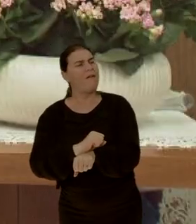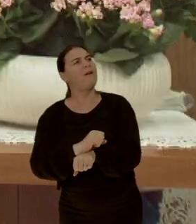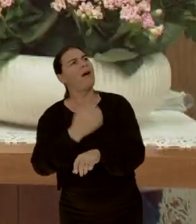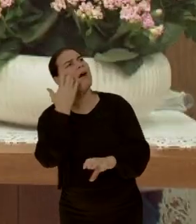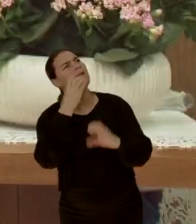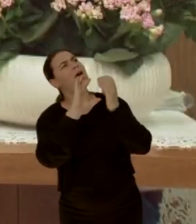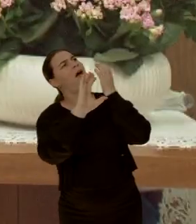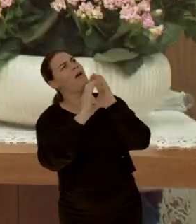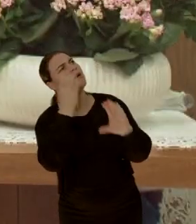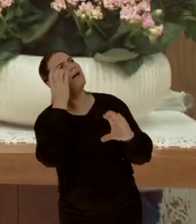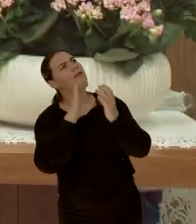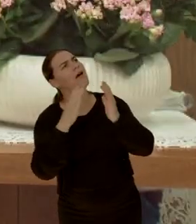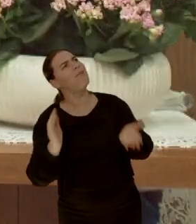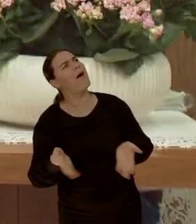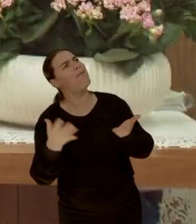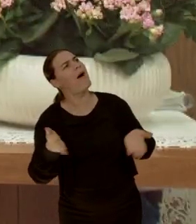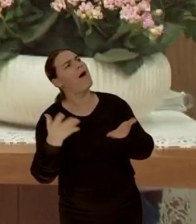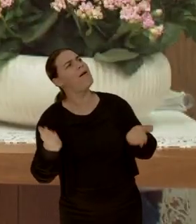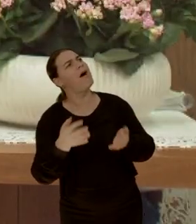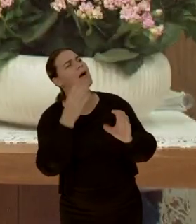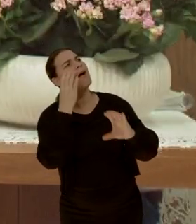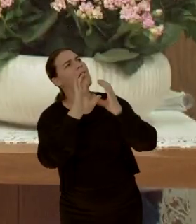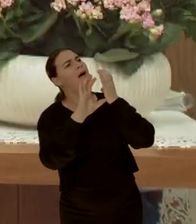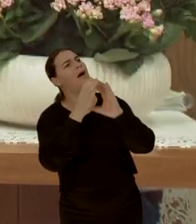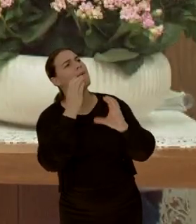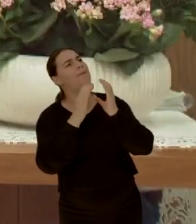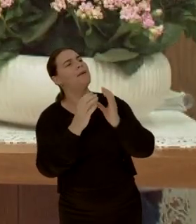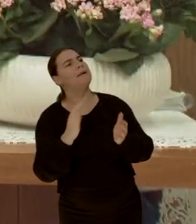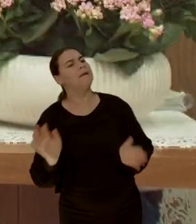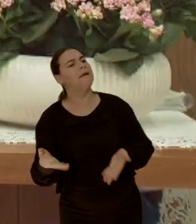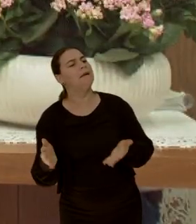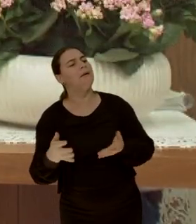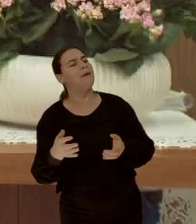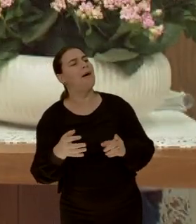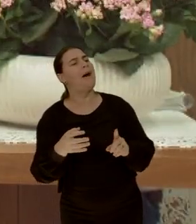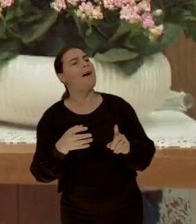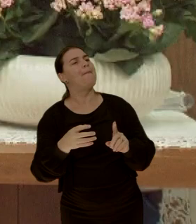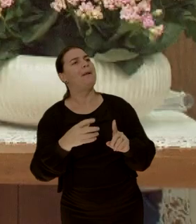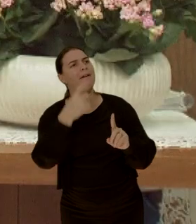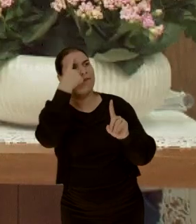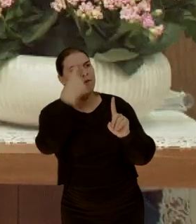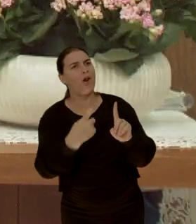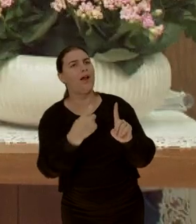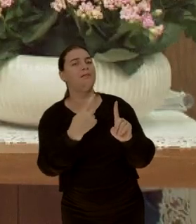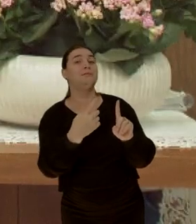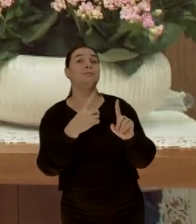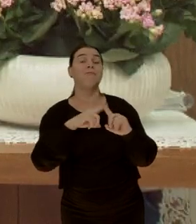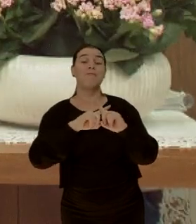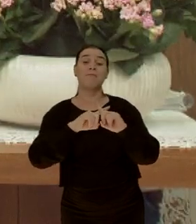até animando o povo para até nos agredir. A vida sempre foi essa: